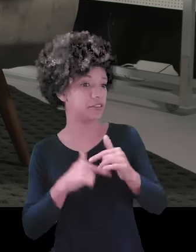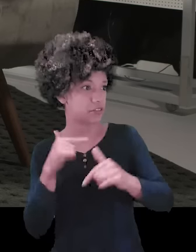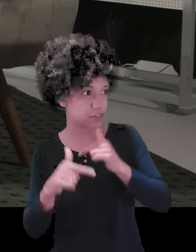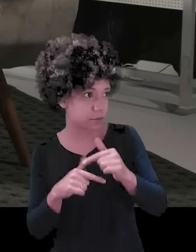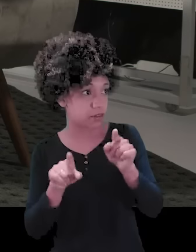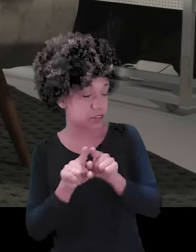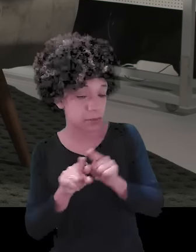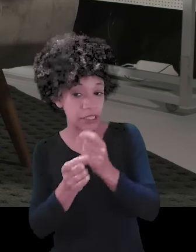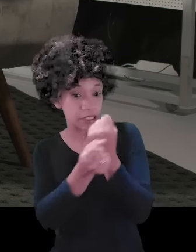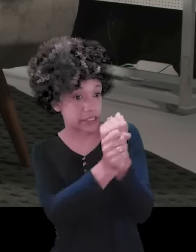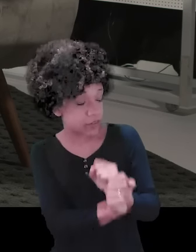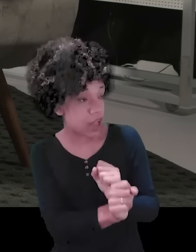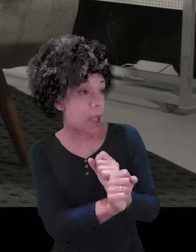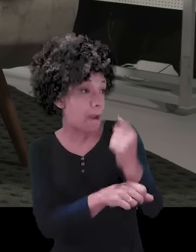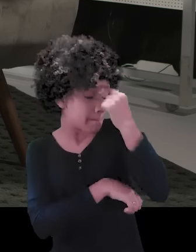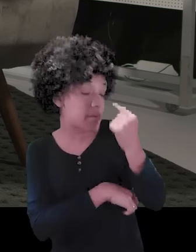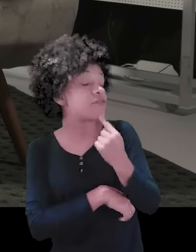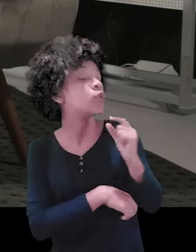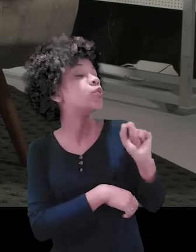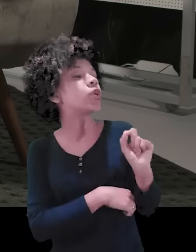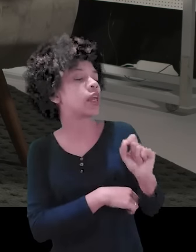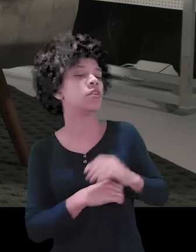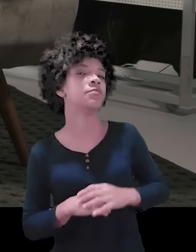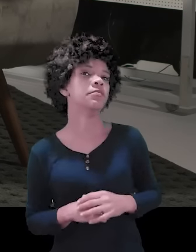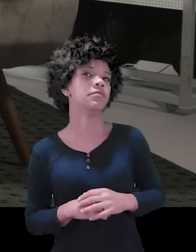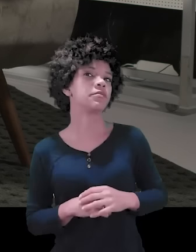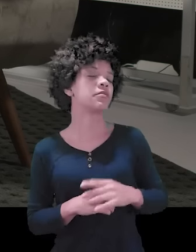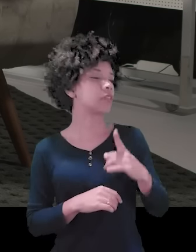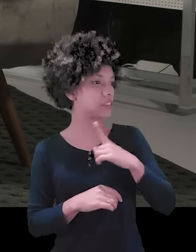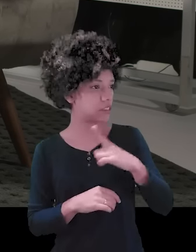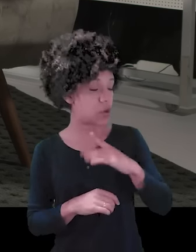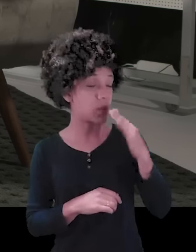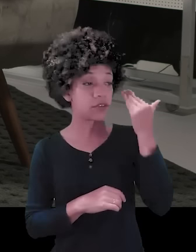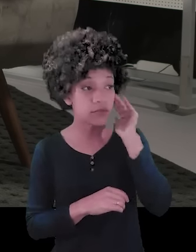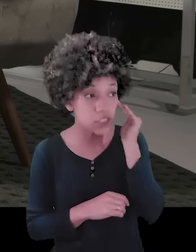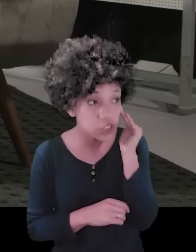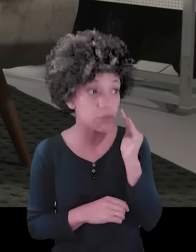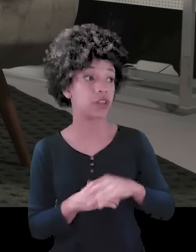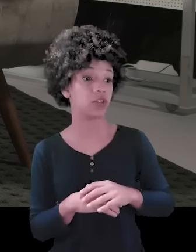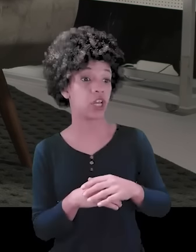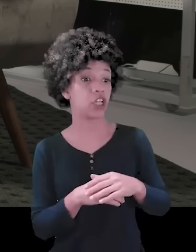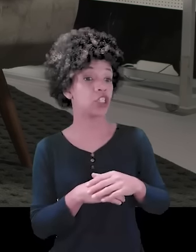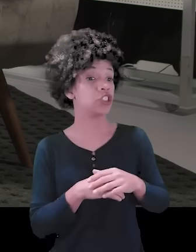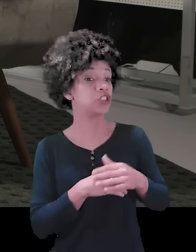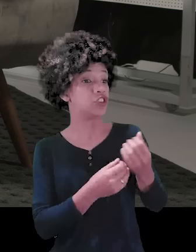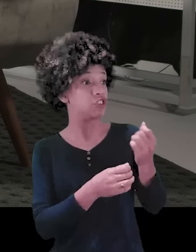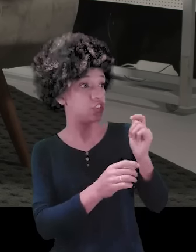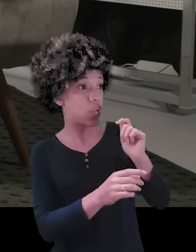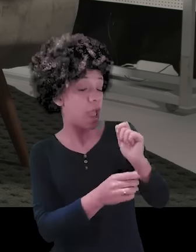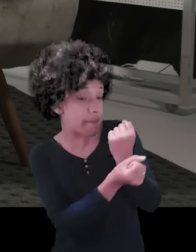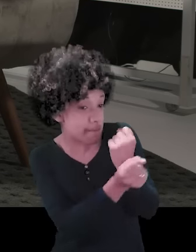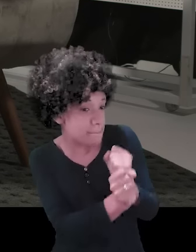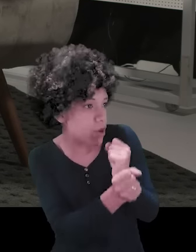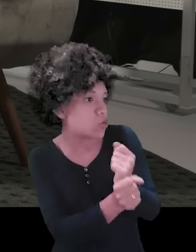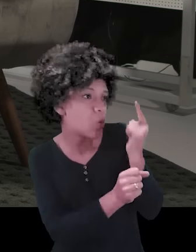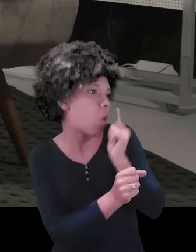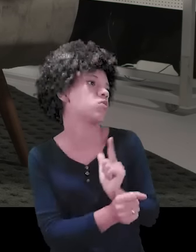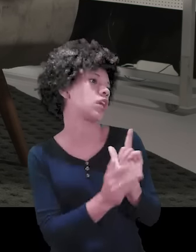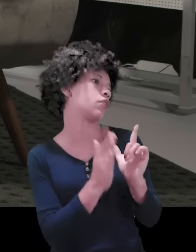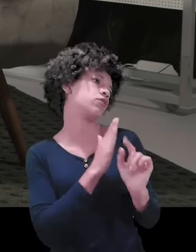trabalho na aula Gustavo fica bastante caracterizada por conta dessa desse impedimento de mobilidade das pessoas Então mas não